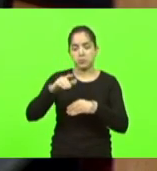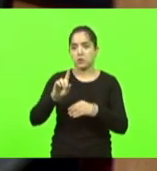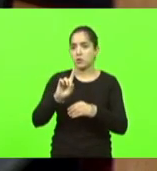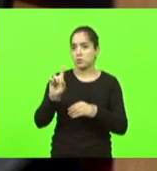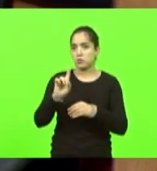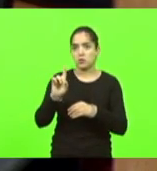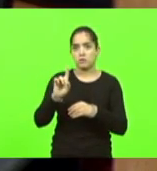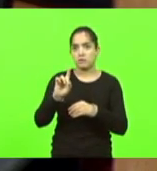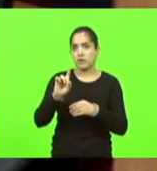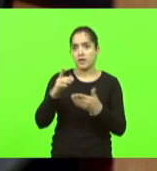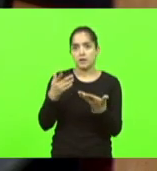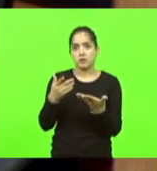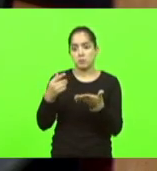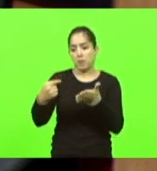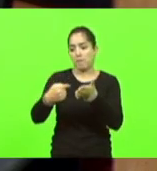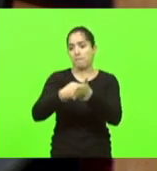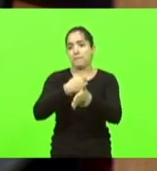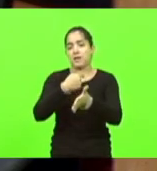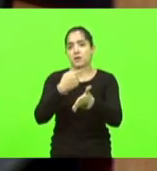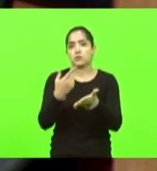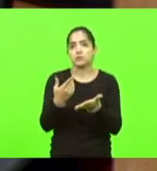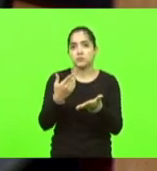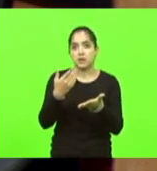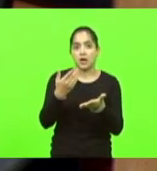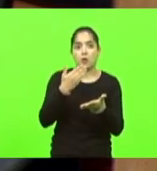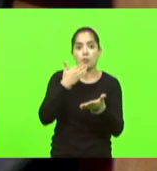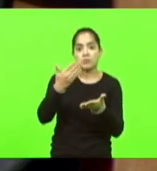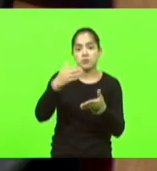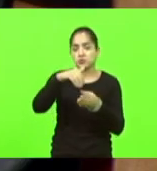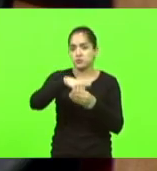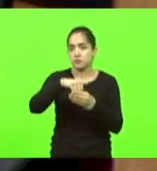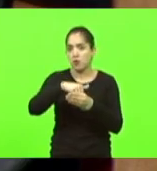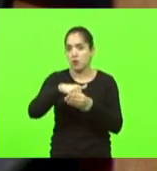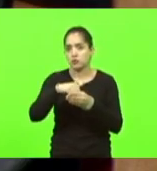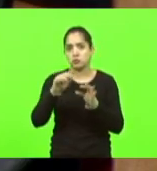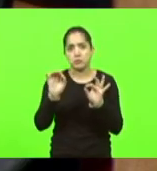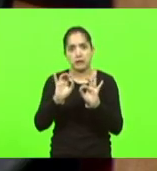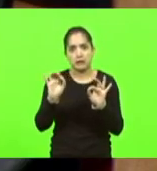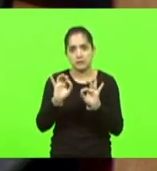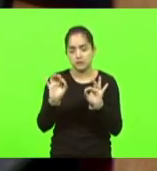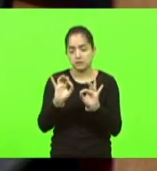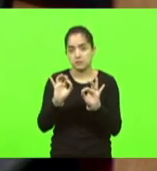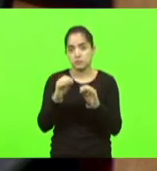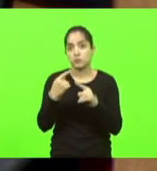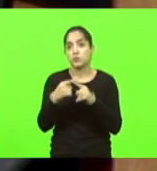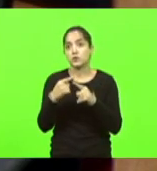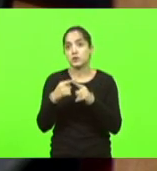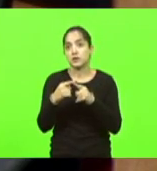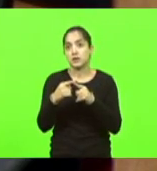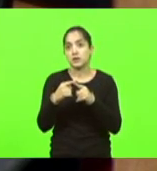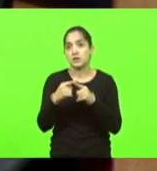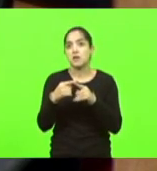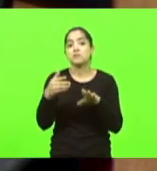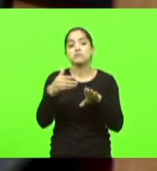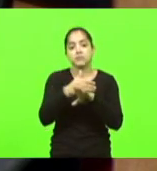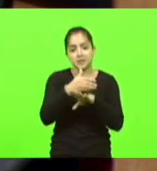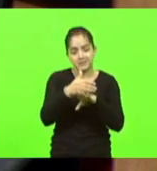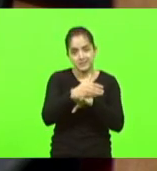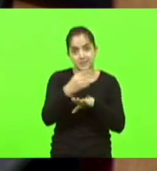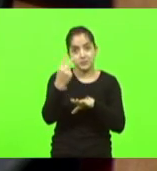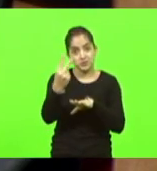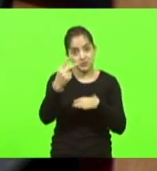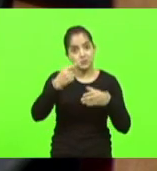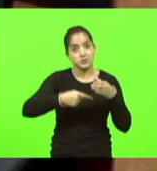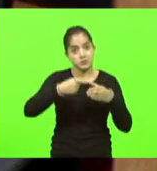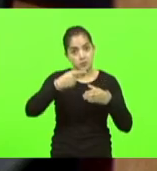se virou para mim para mim pedir o voto em relação à reforma da Previdência Até porque eu participo de duas comissões